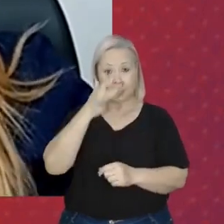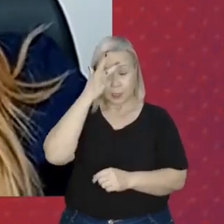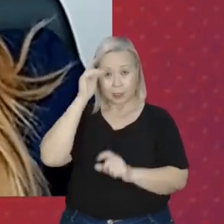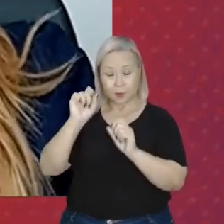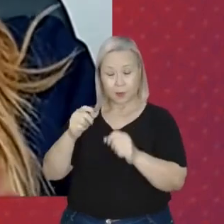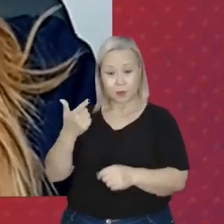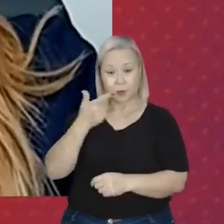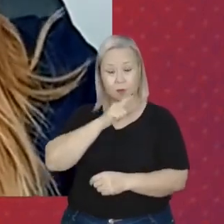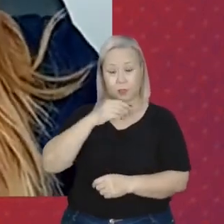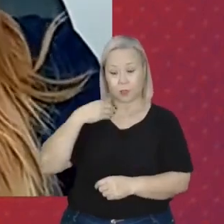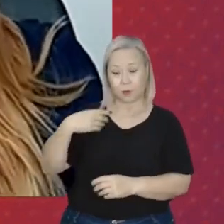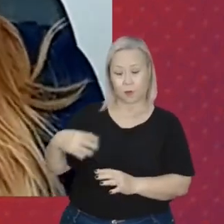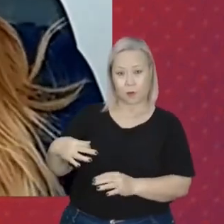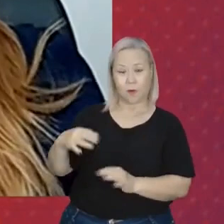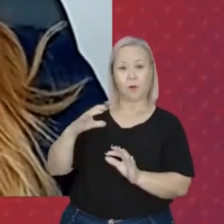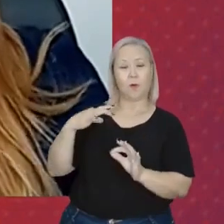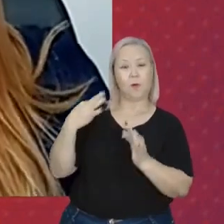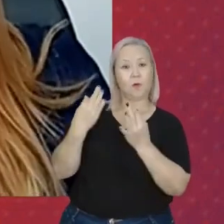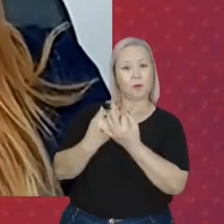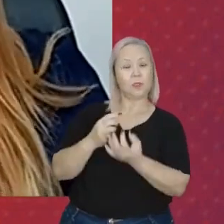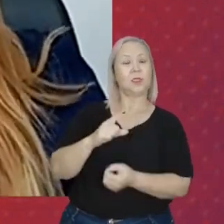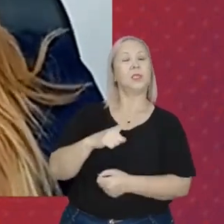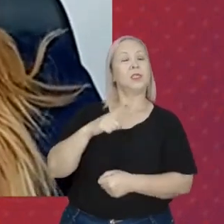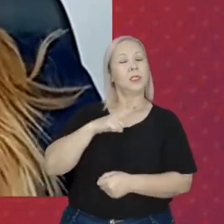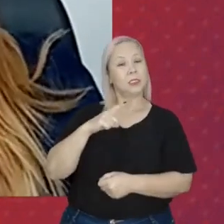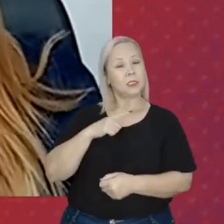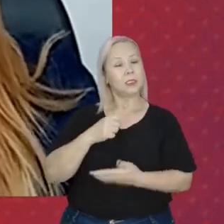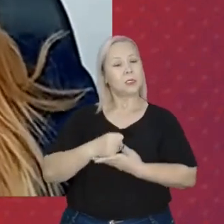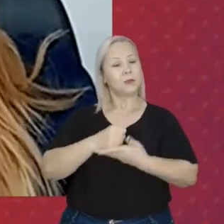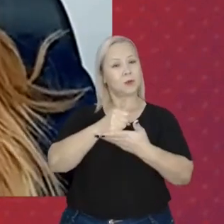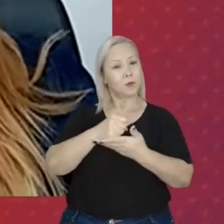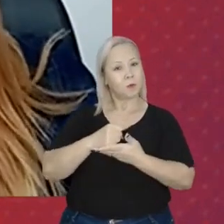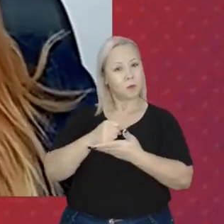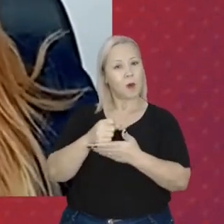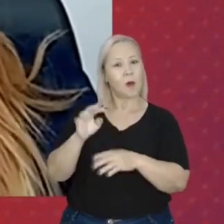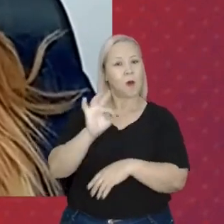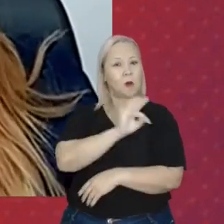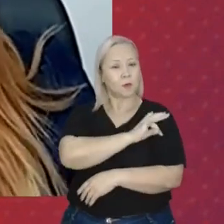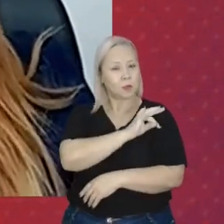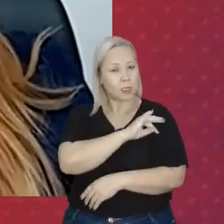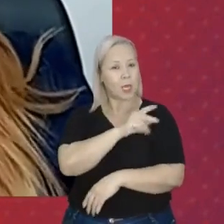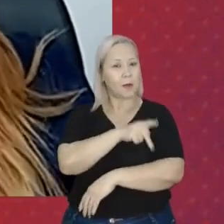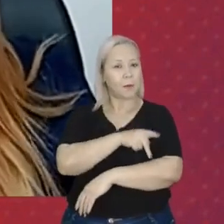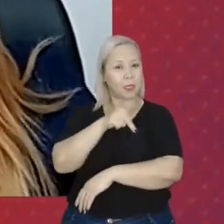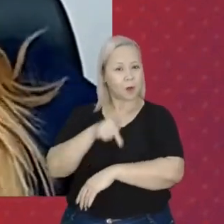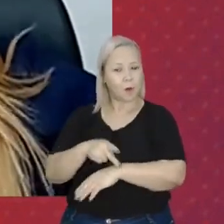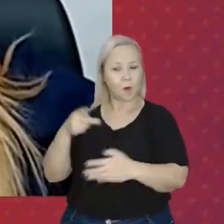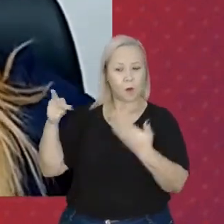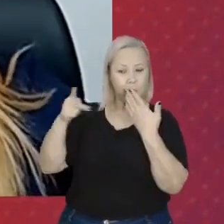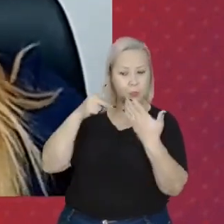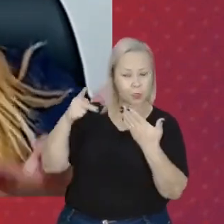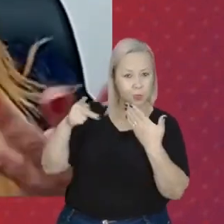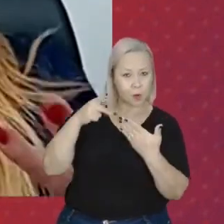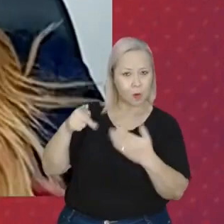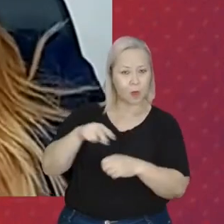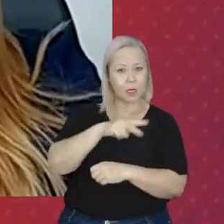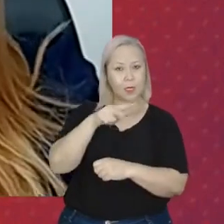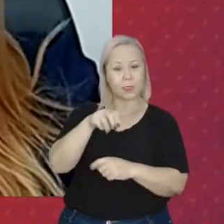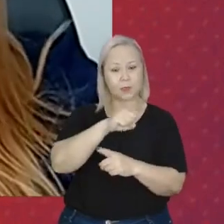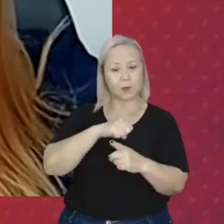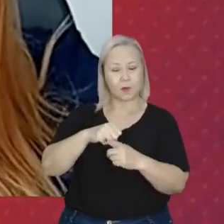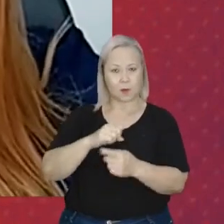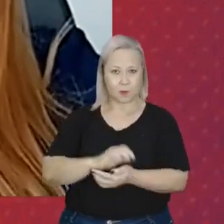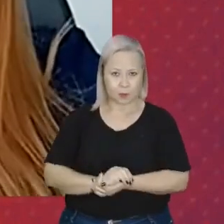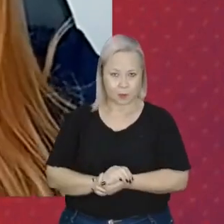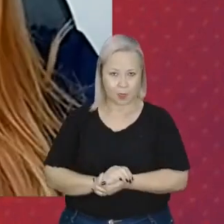bolsa e tem um suporte técnico, né, de pedagoga, assistente social, psicóloga, jurídico, que acompanham essa